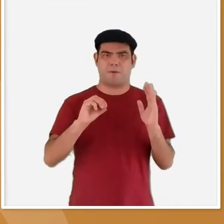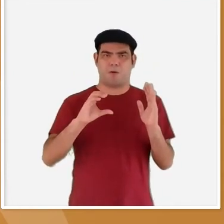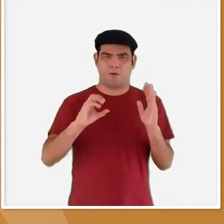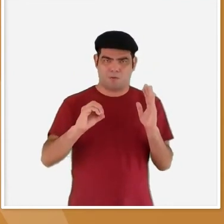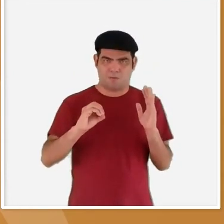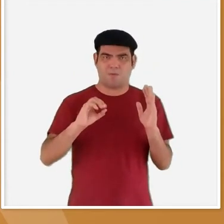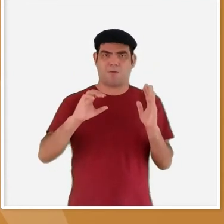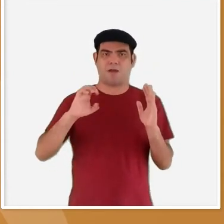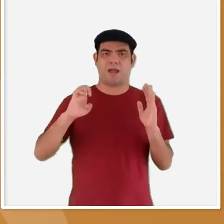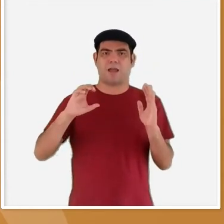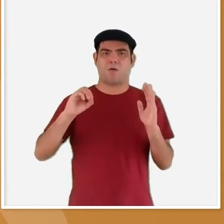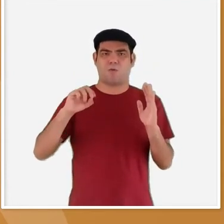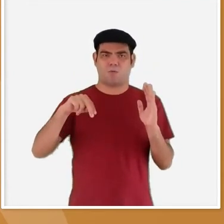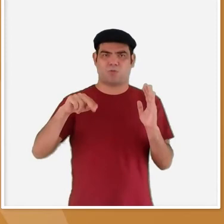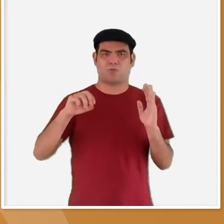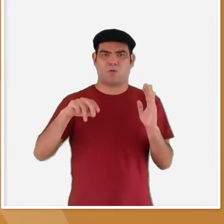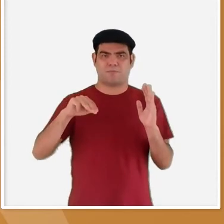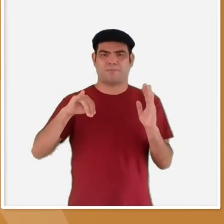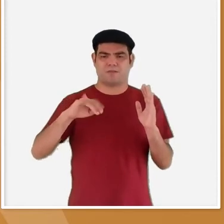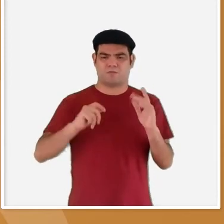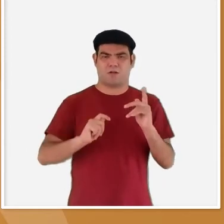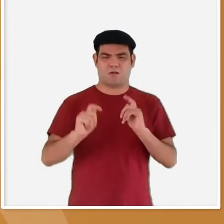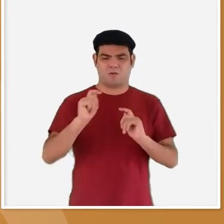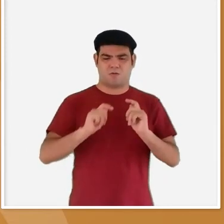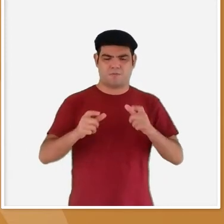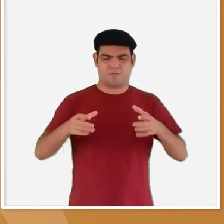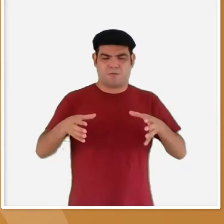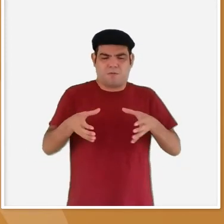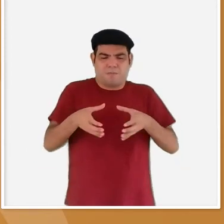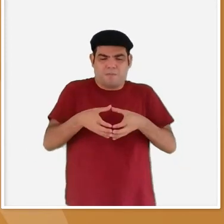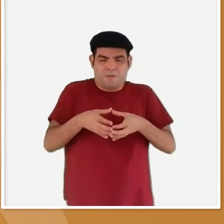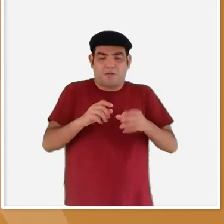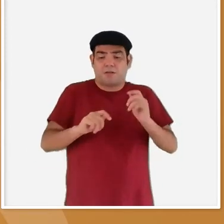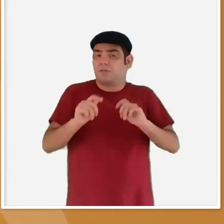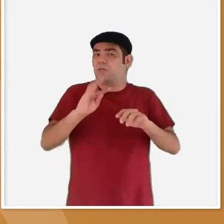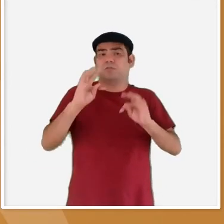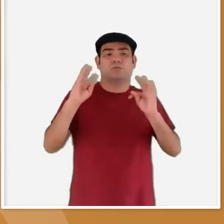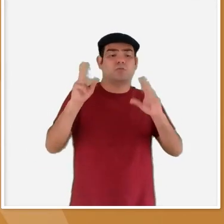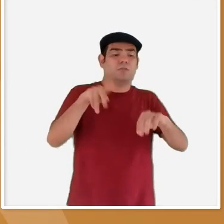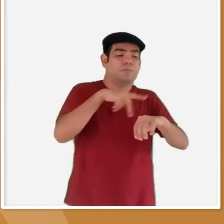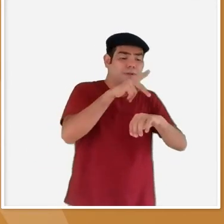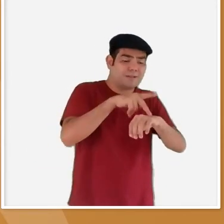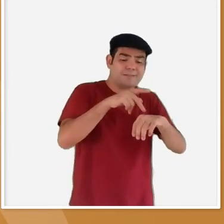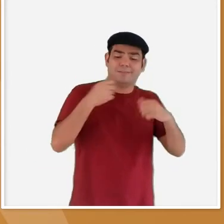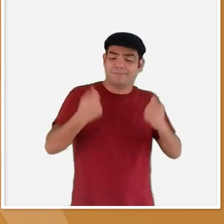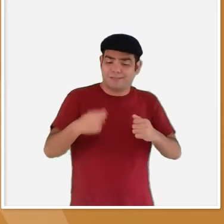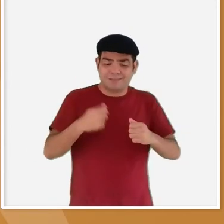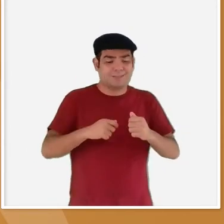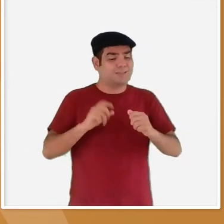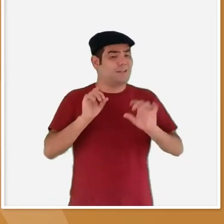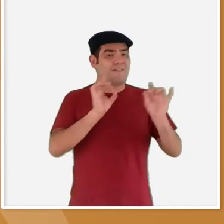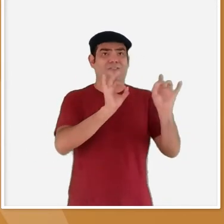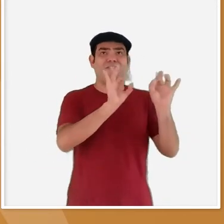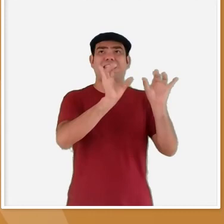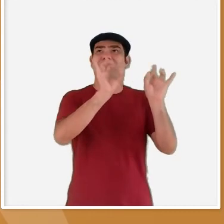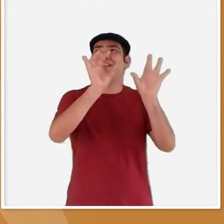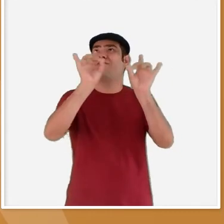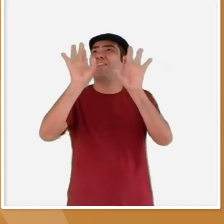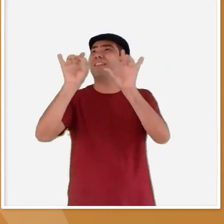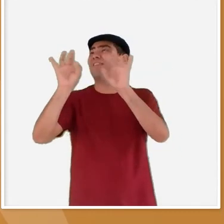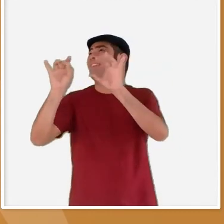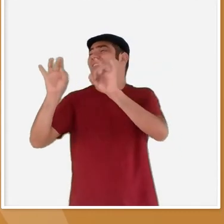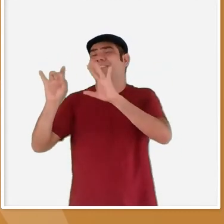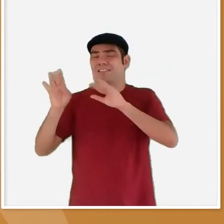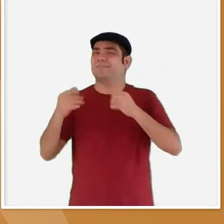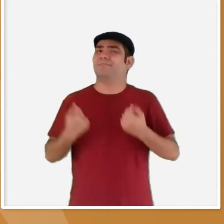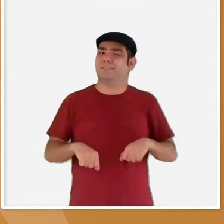precisa de uma atividade econômica, ele desenvolve atividade econômica, todo um país desenvolve, seja setor primário, secundário,